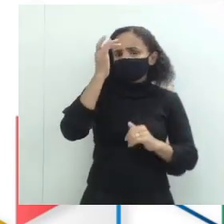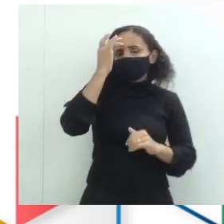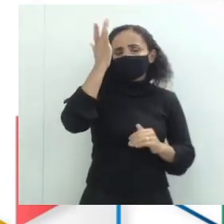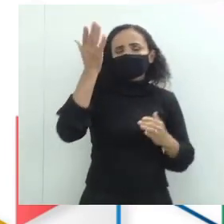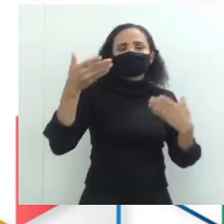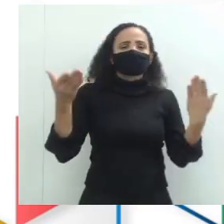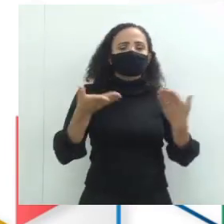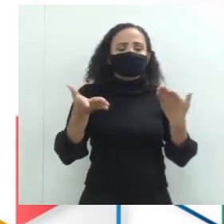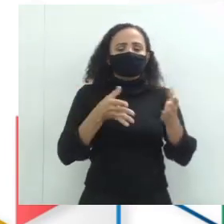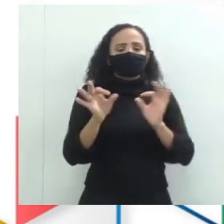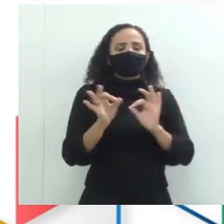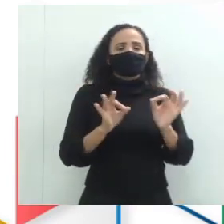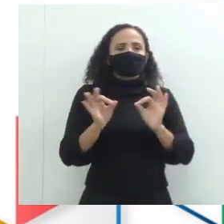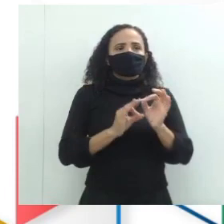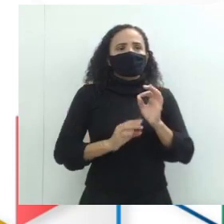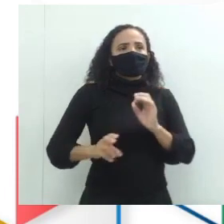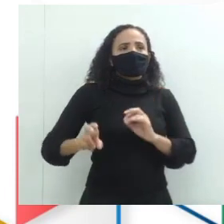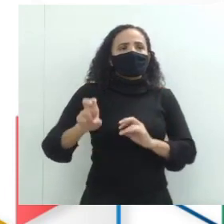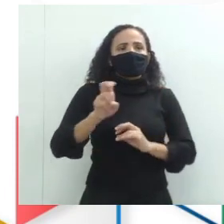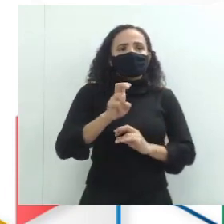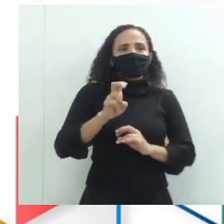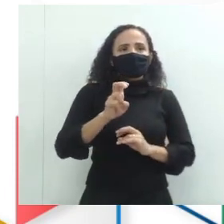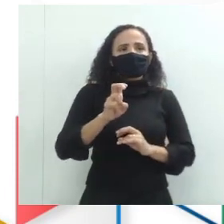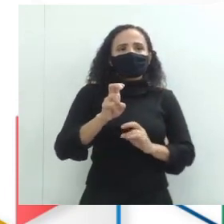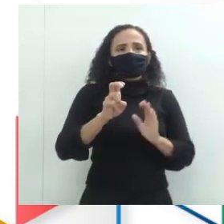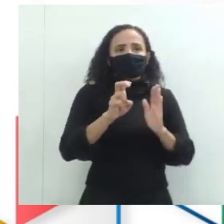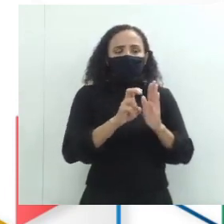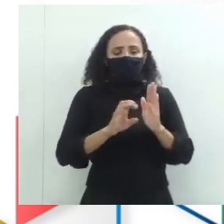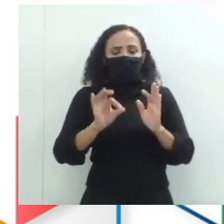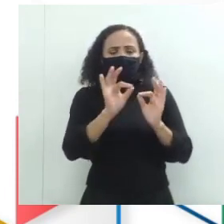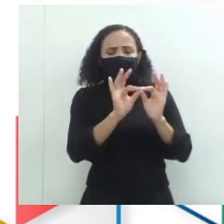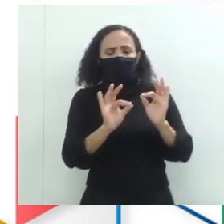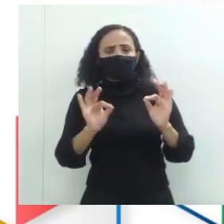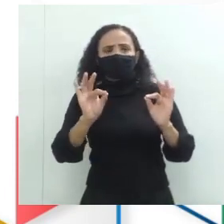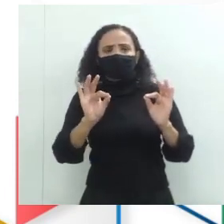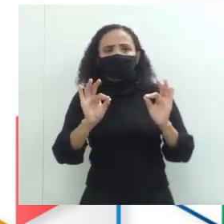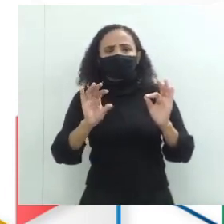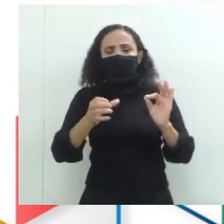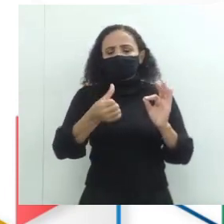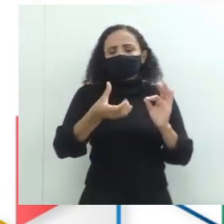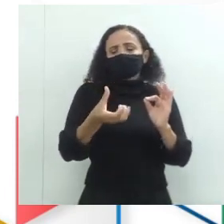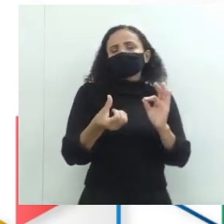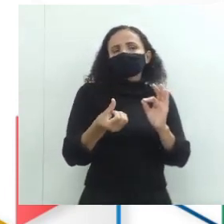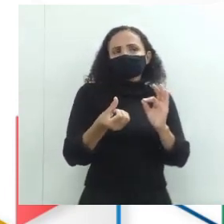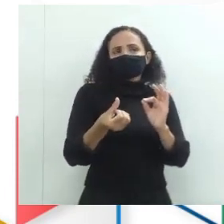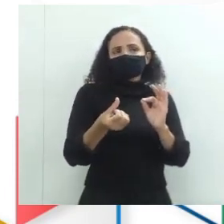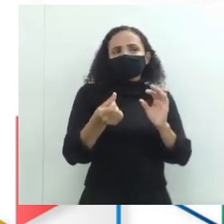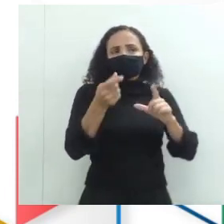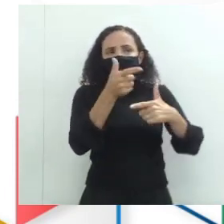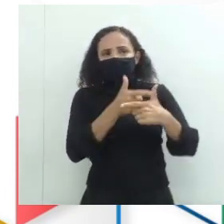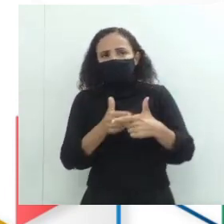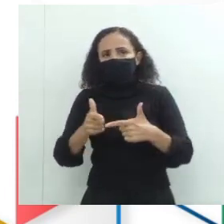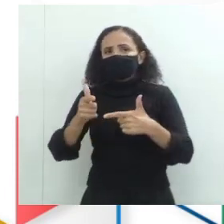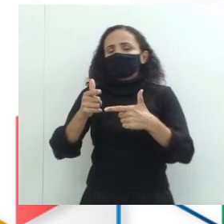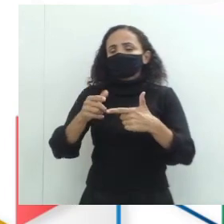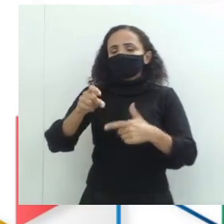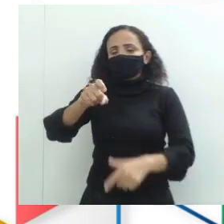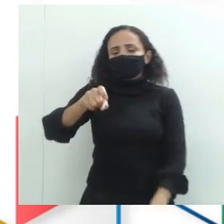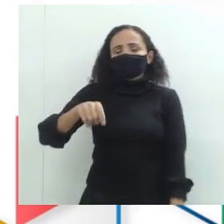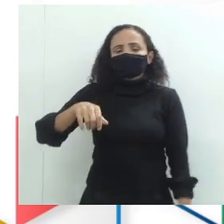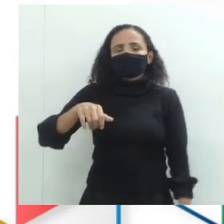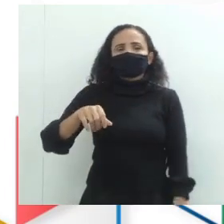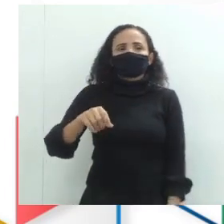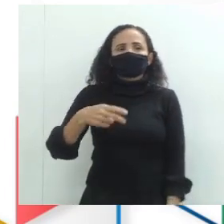agora. 5 menos 3 dá 2, 12 mais 4, 16. Dividindo por 2, x igual a